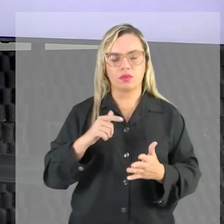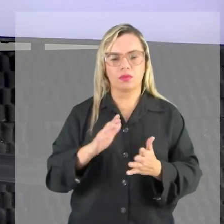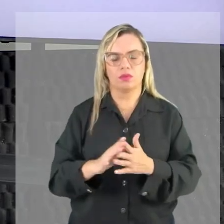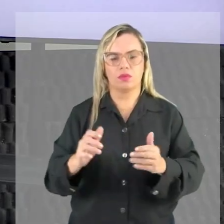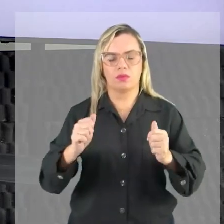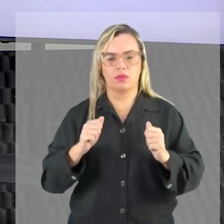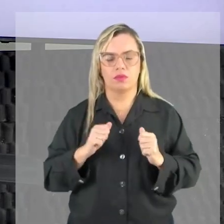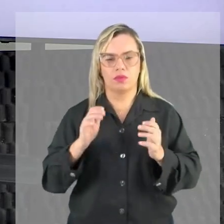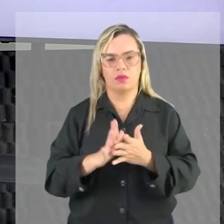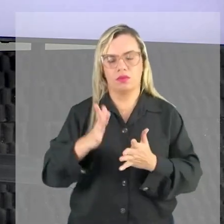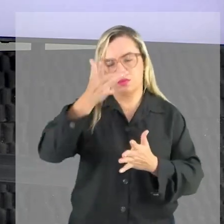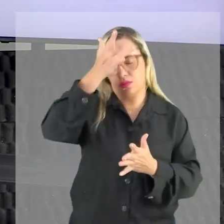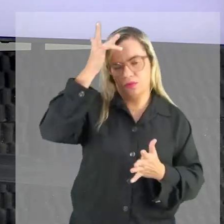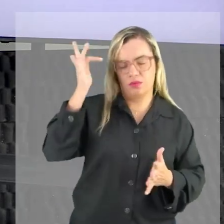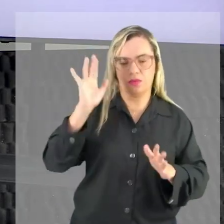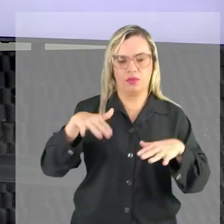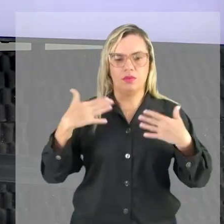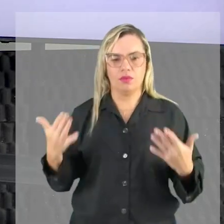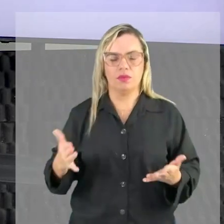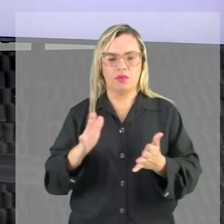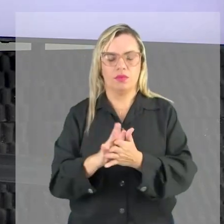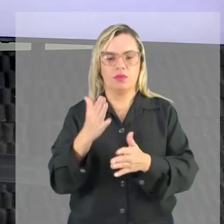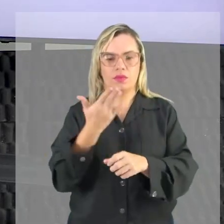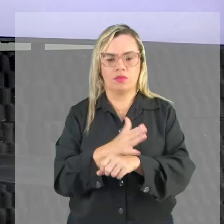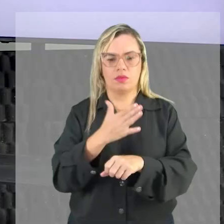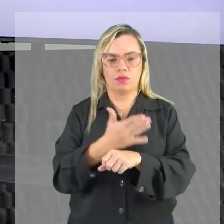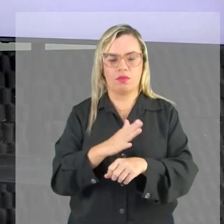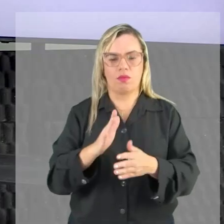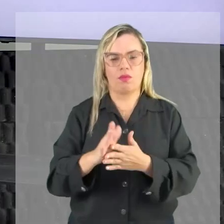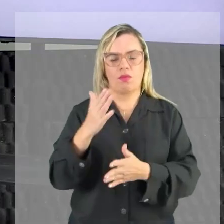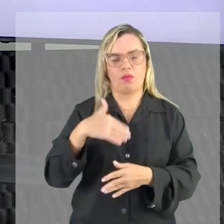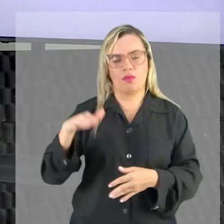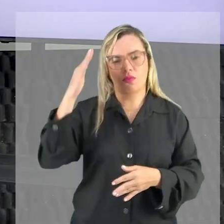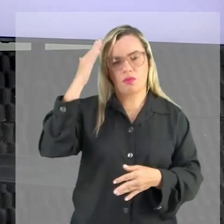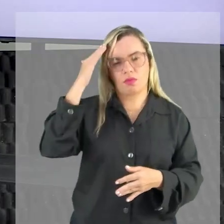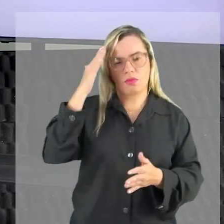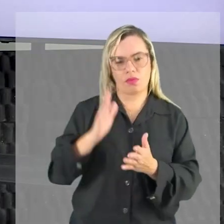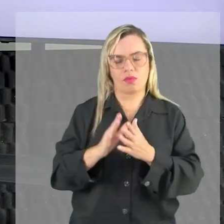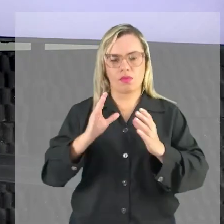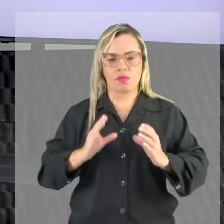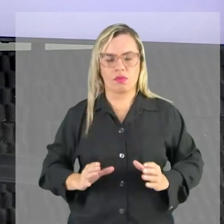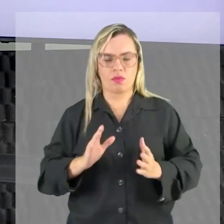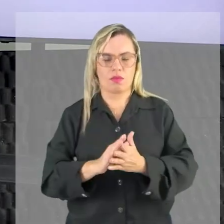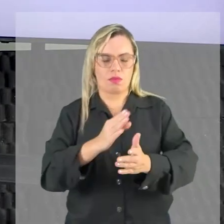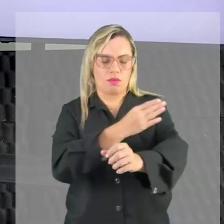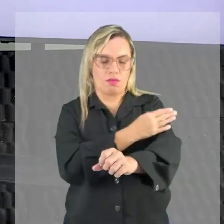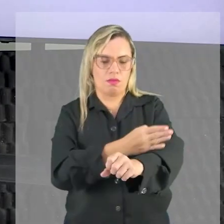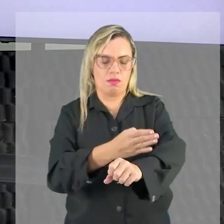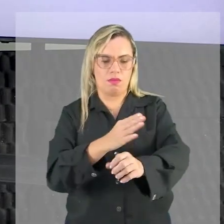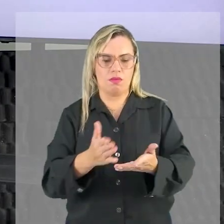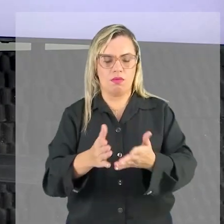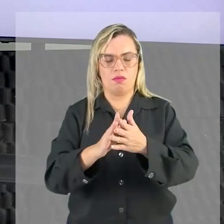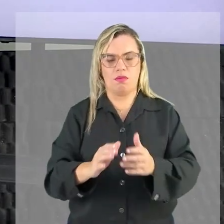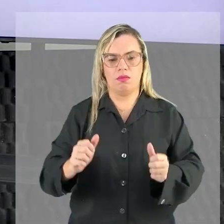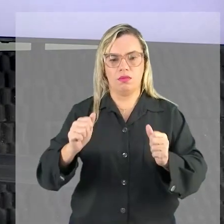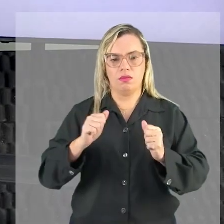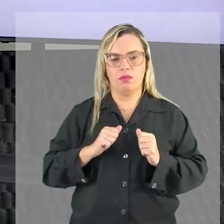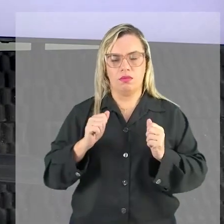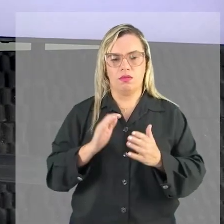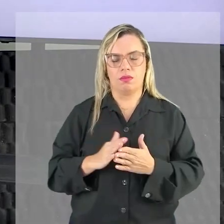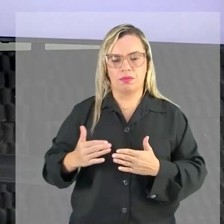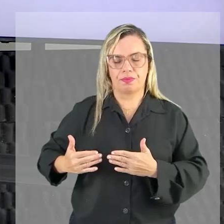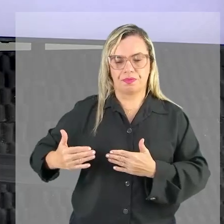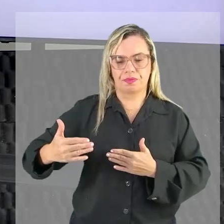tem o indivíduo que é sedentário, que é o ativo, que vocês acabaram de entender, e o comportamento sedentário é quando o indivíduo ele fica muito